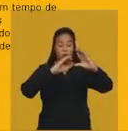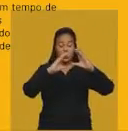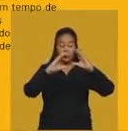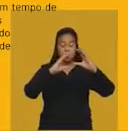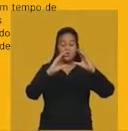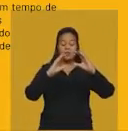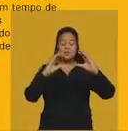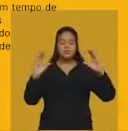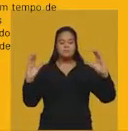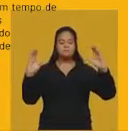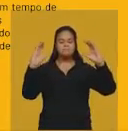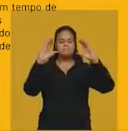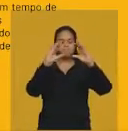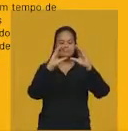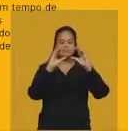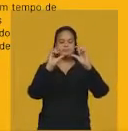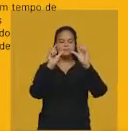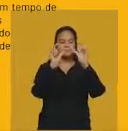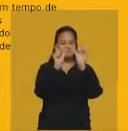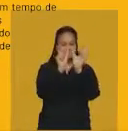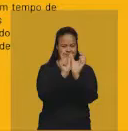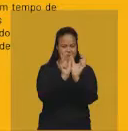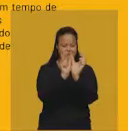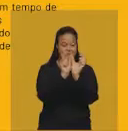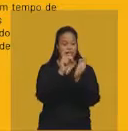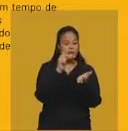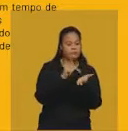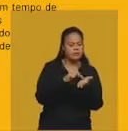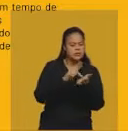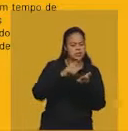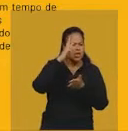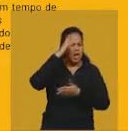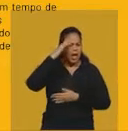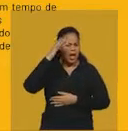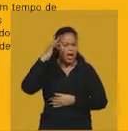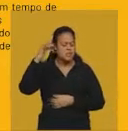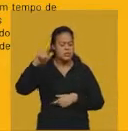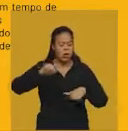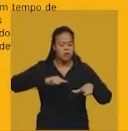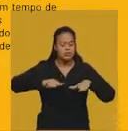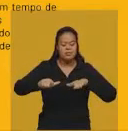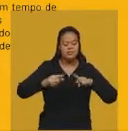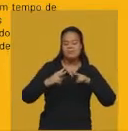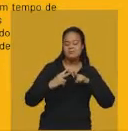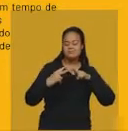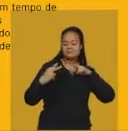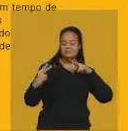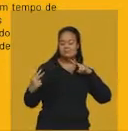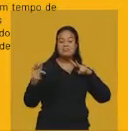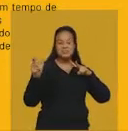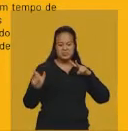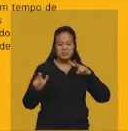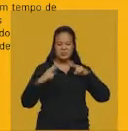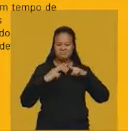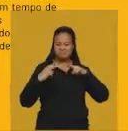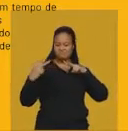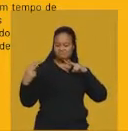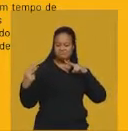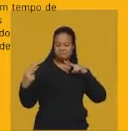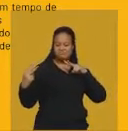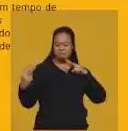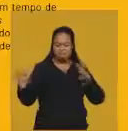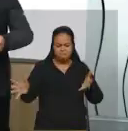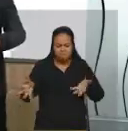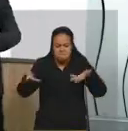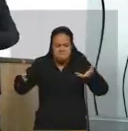Comunicação assíncrona. A verdadeira razão pela qual os trabalhadores remotos são mais